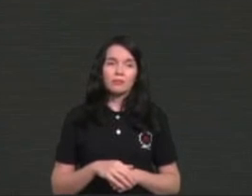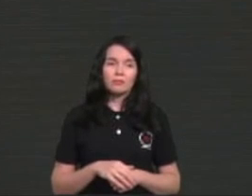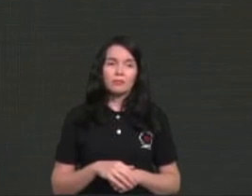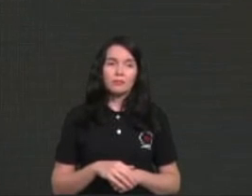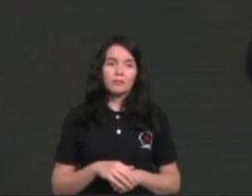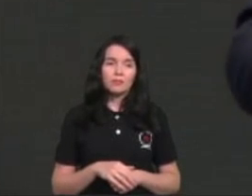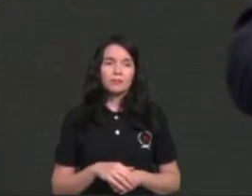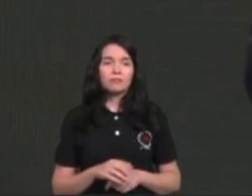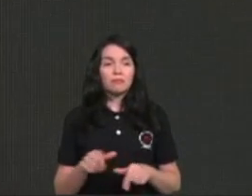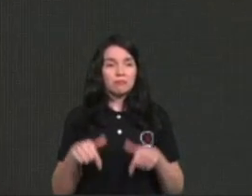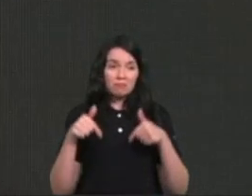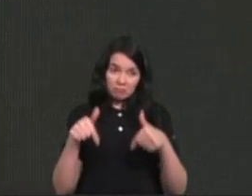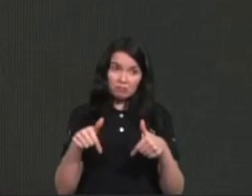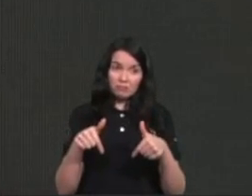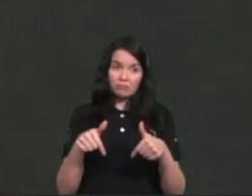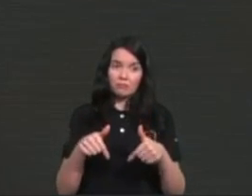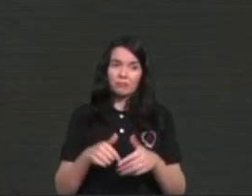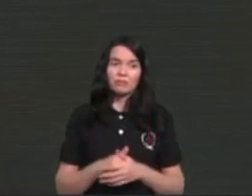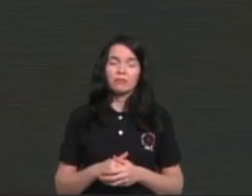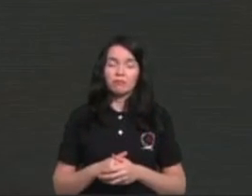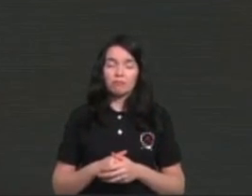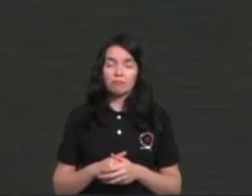as atitudes atuação